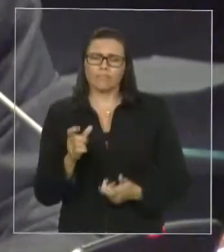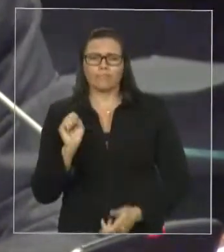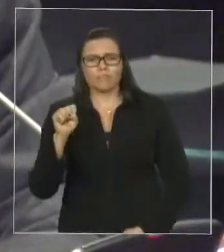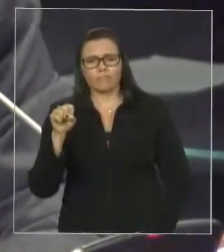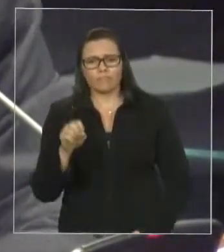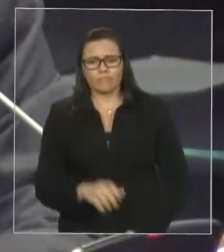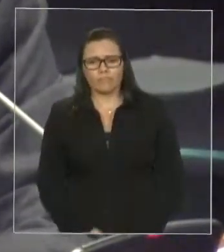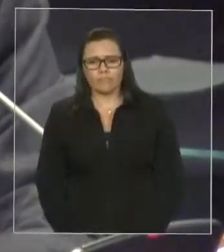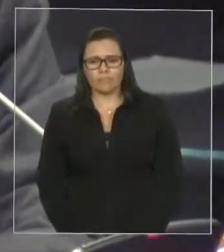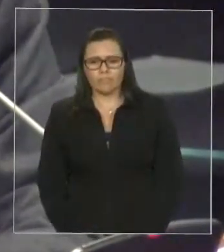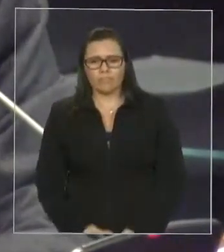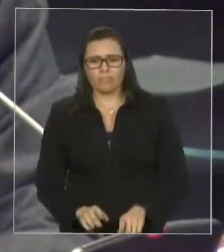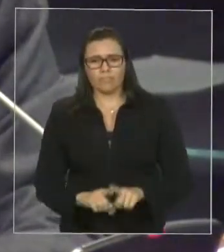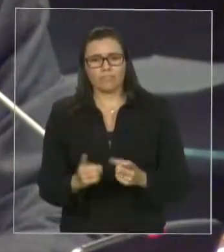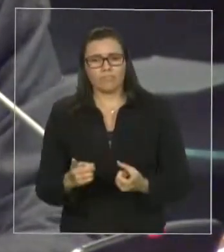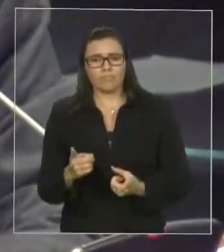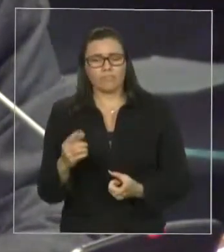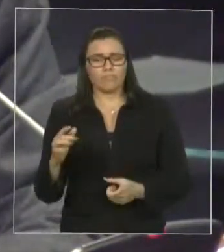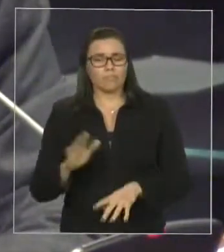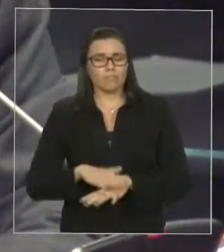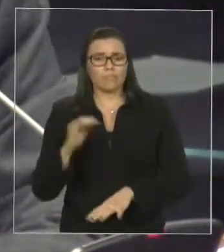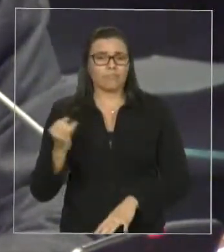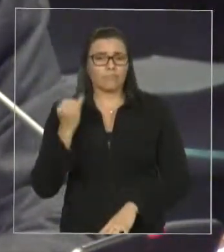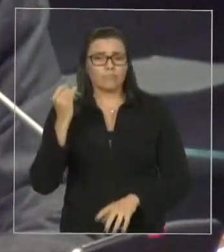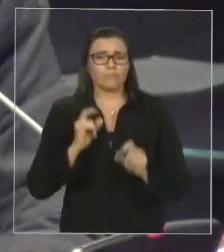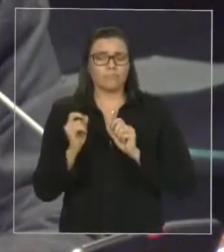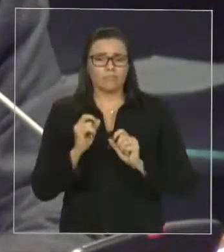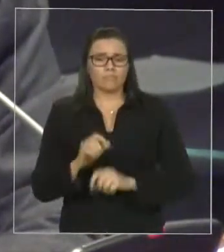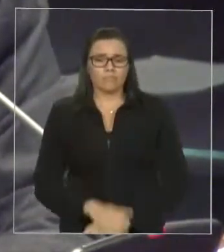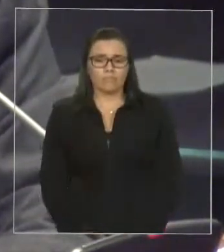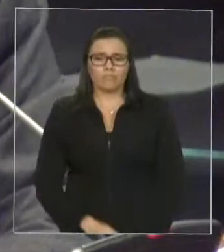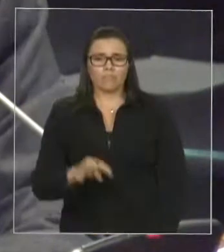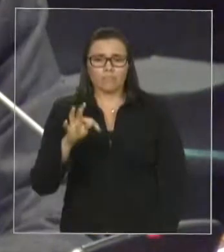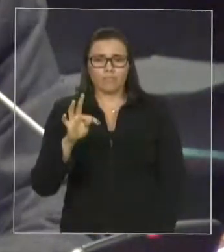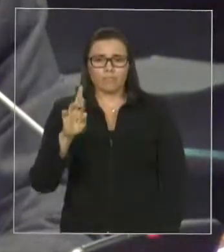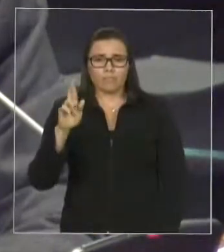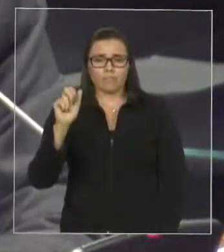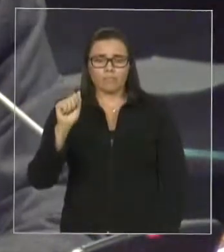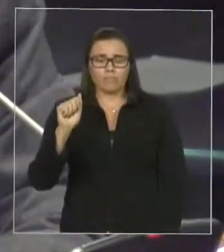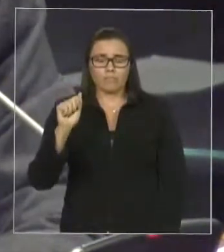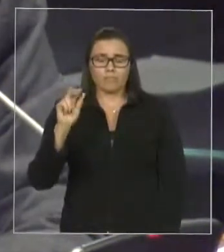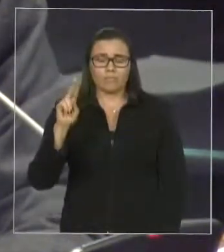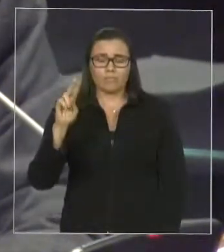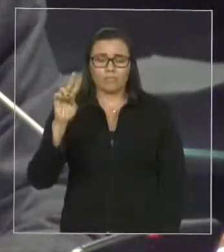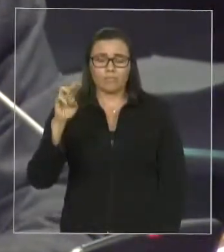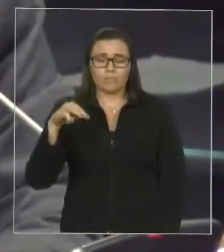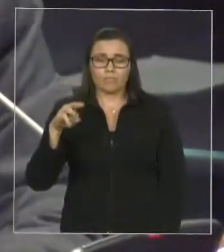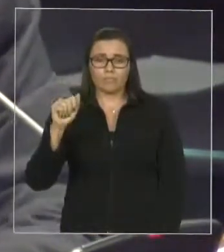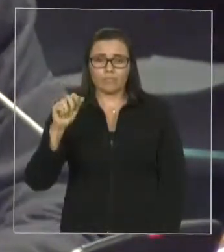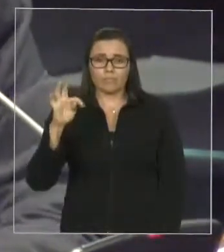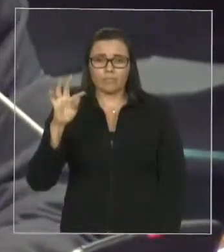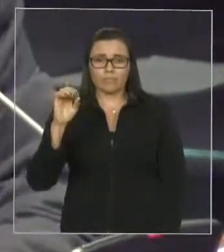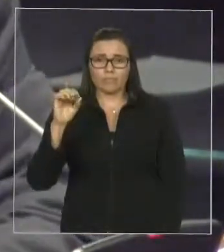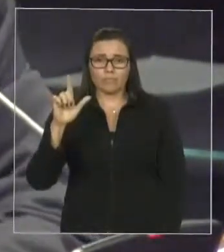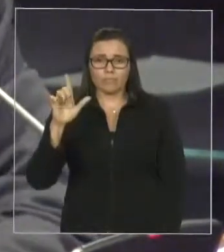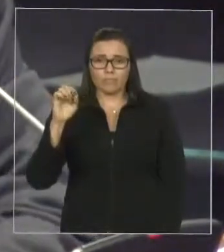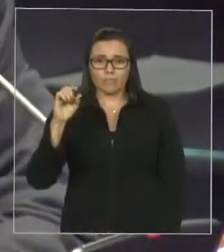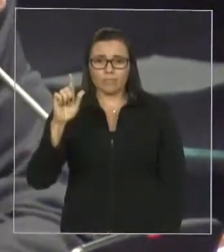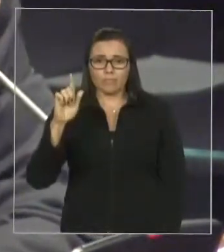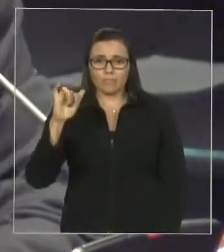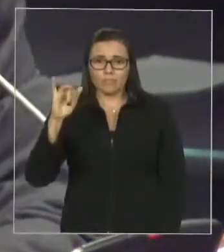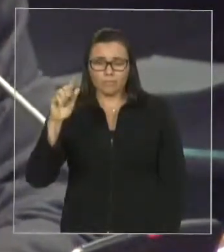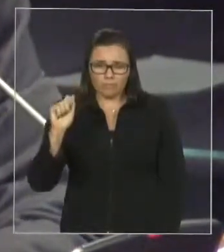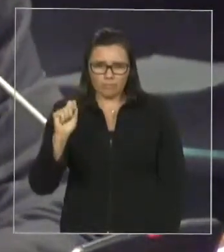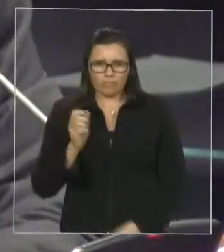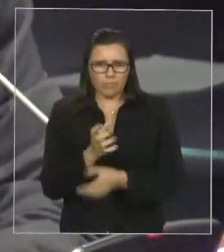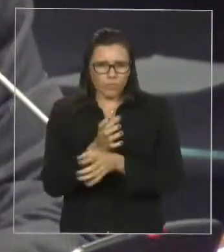serviço de traumatologia, além da solução para o hospital de câncer, para poder avançar também na questão do tratamento de câncer. Então, obviamente,